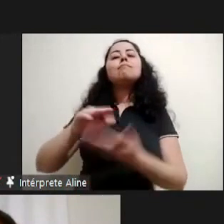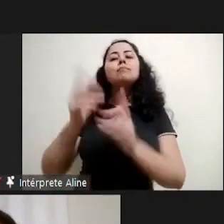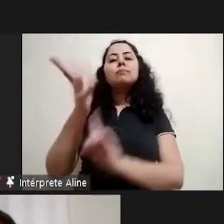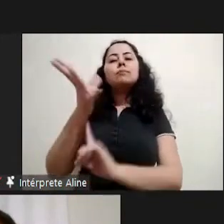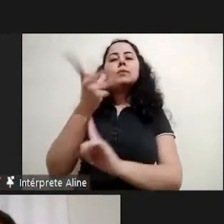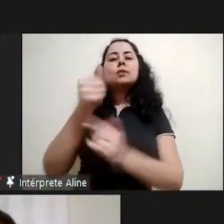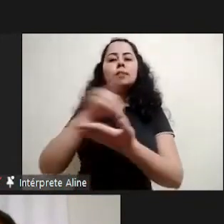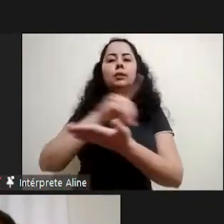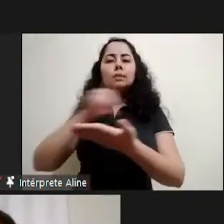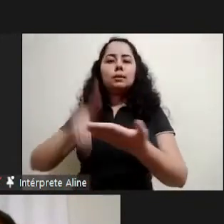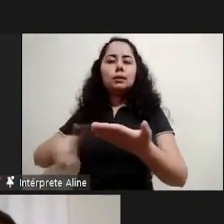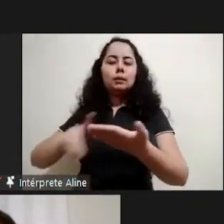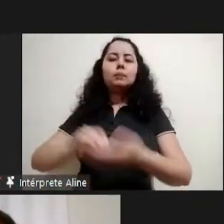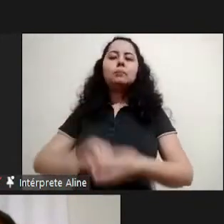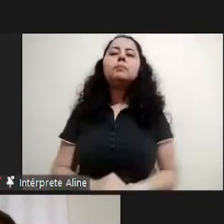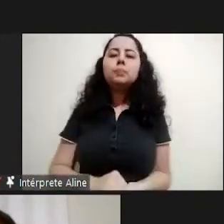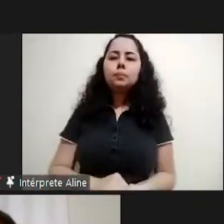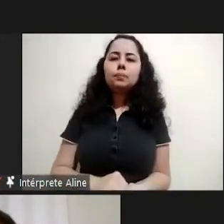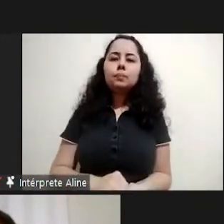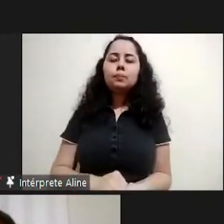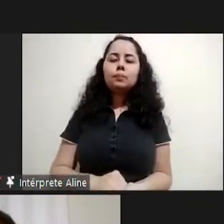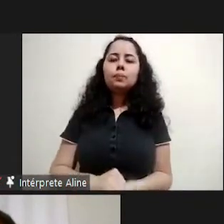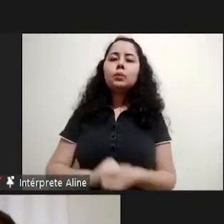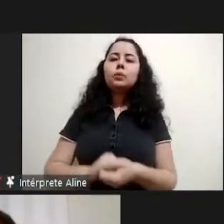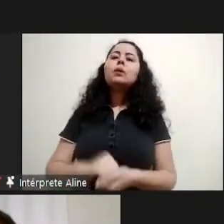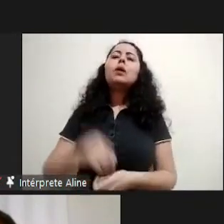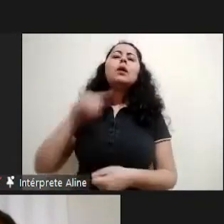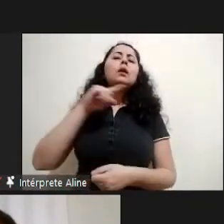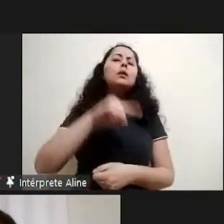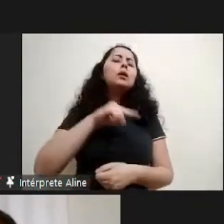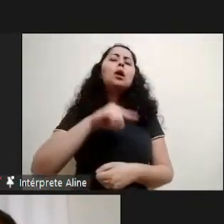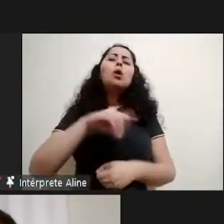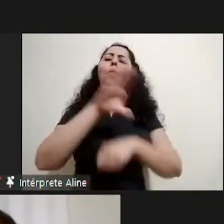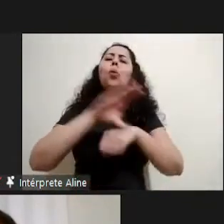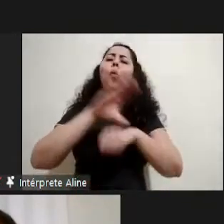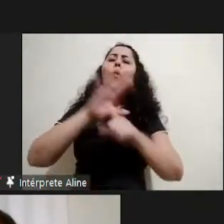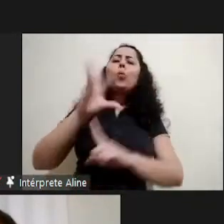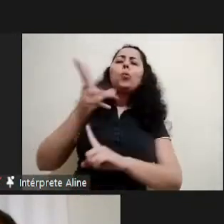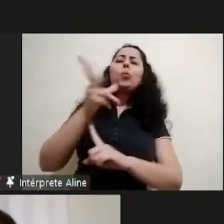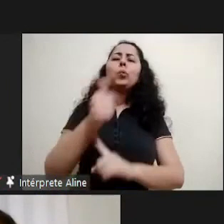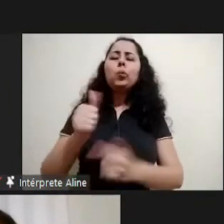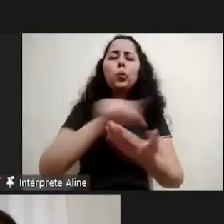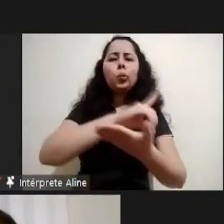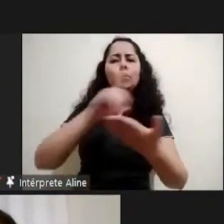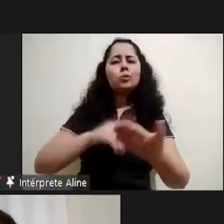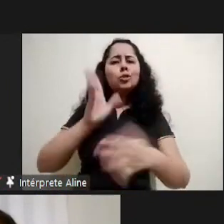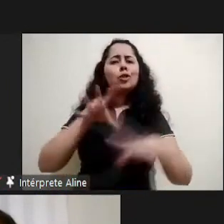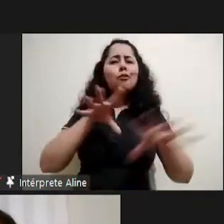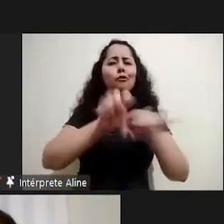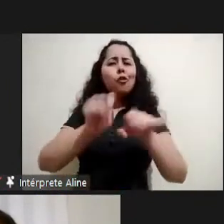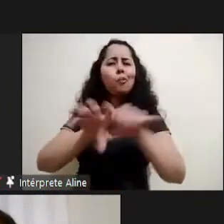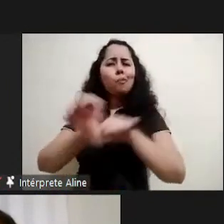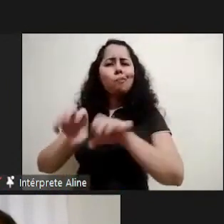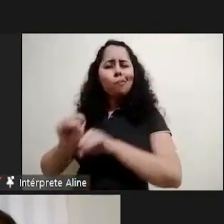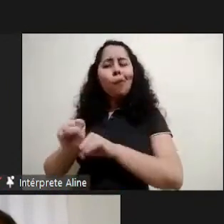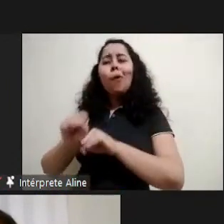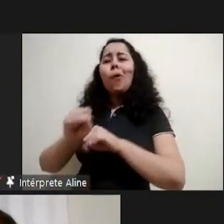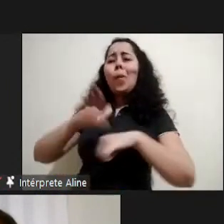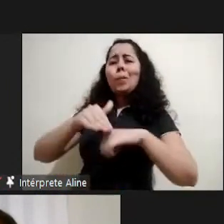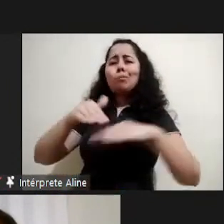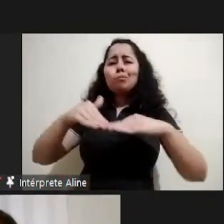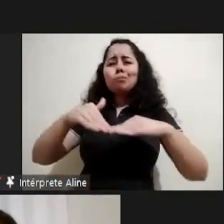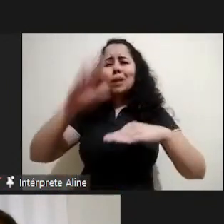O curso, em seus 13 anos de existência, já formou mais de 1.100 alunos, todos sob o olhar da